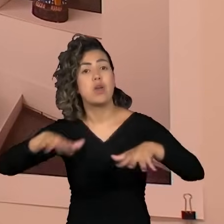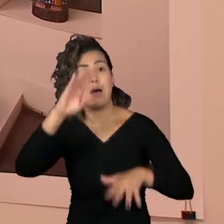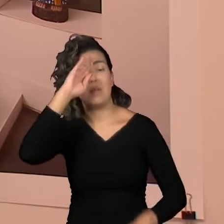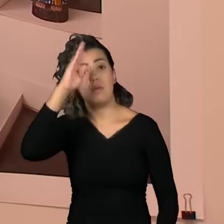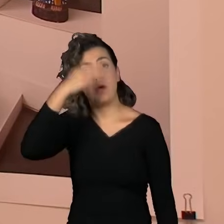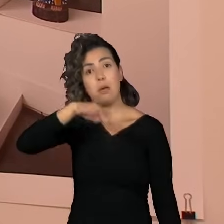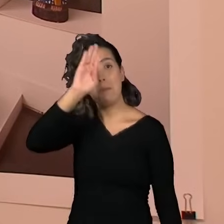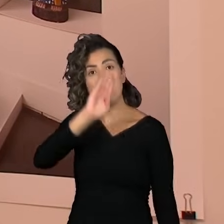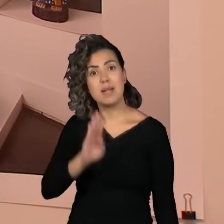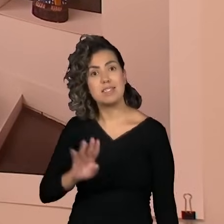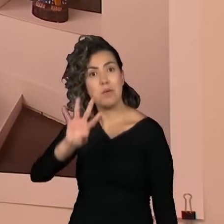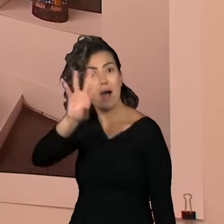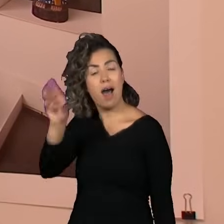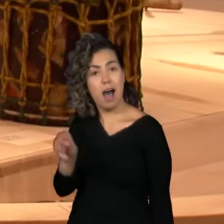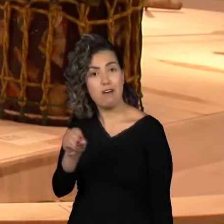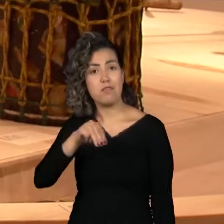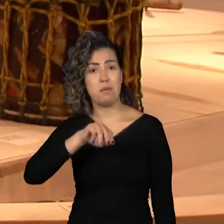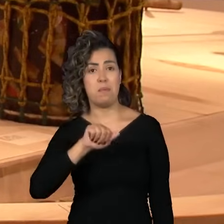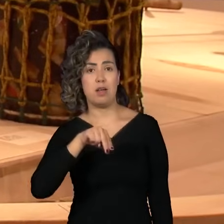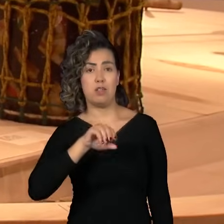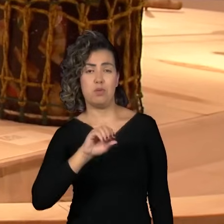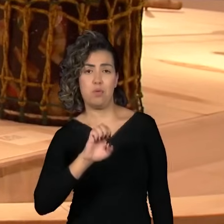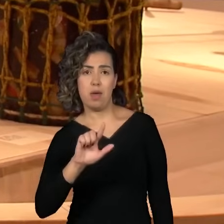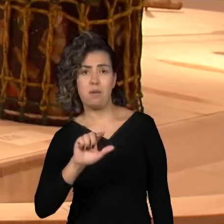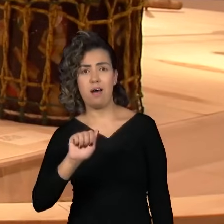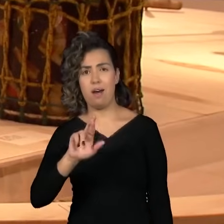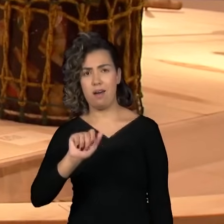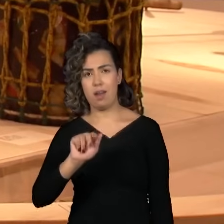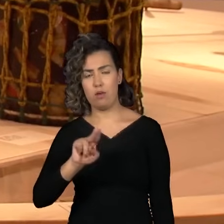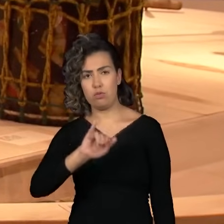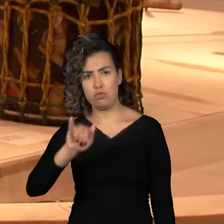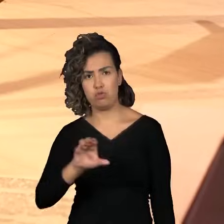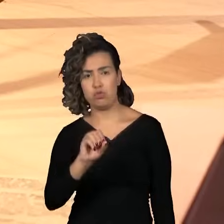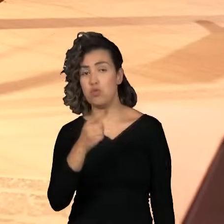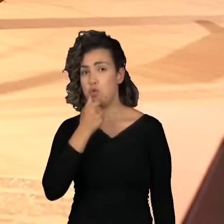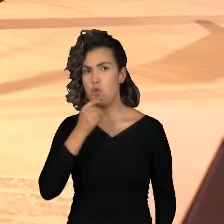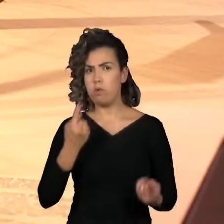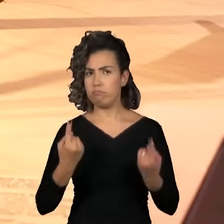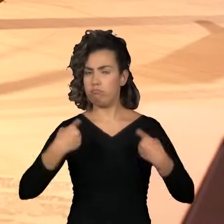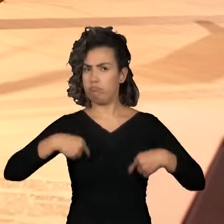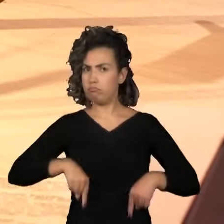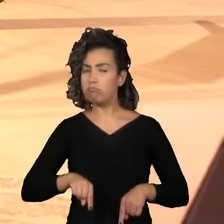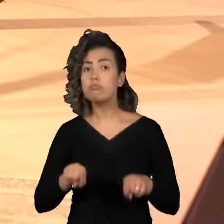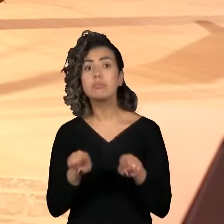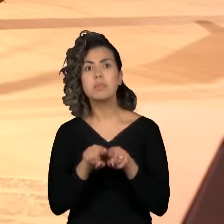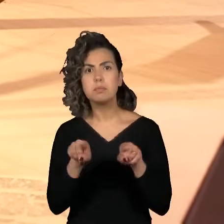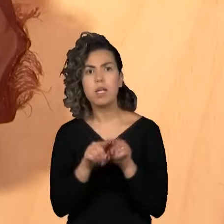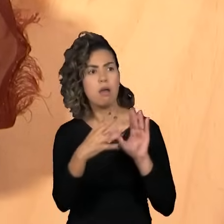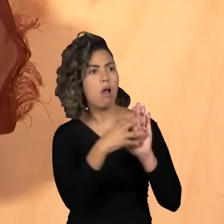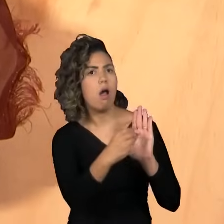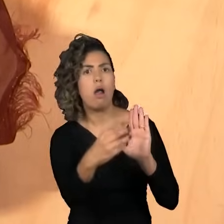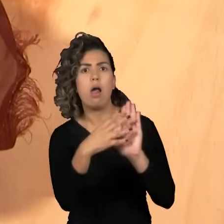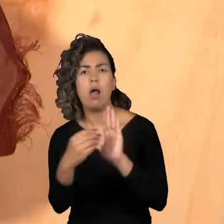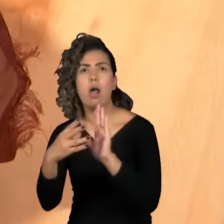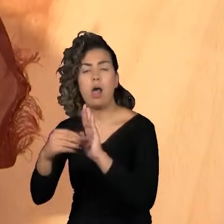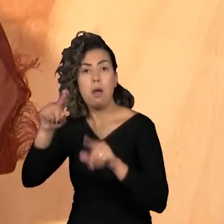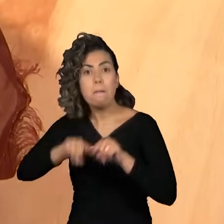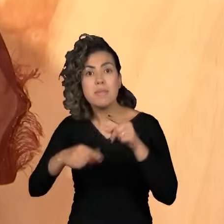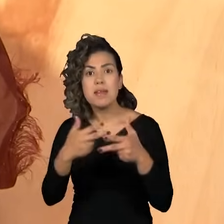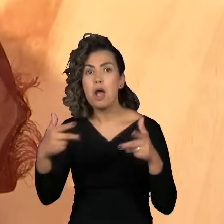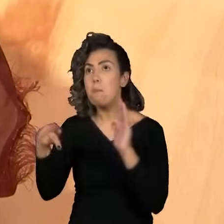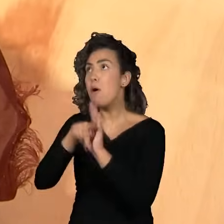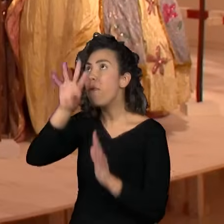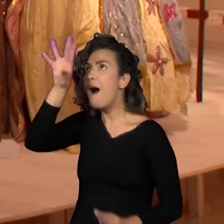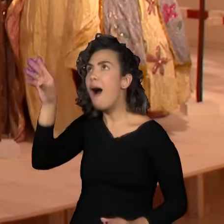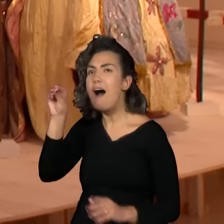Afro-Brasil Emanuel Araújo. O etnomusicólogo Espírito Santo faz réplicas funcionais de instrumentos